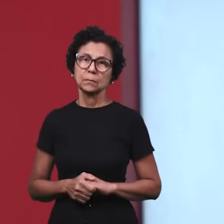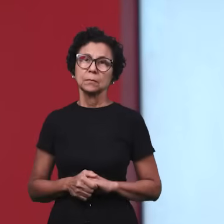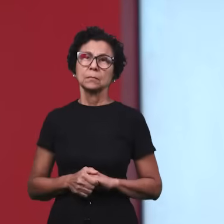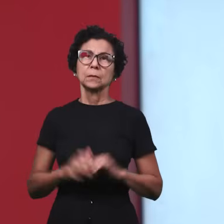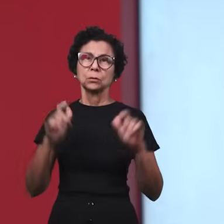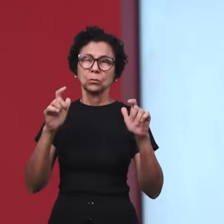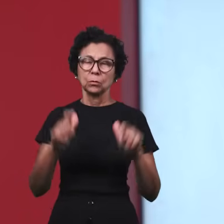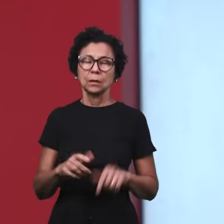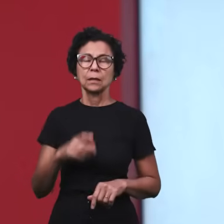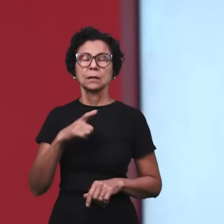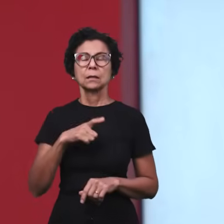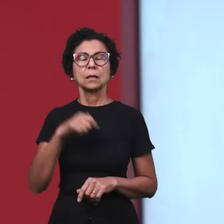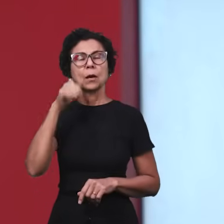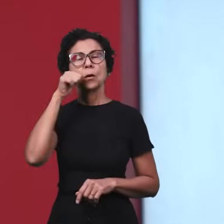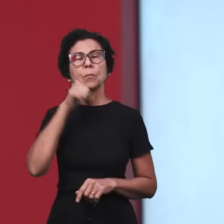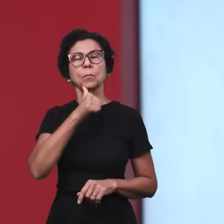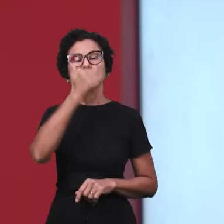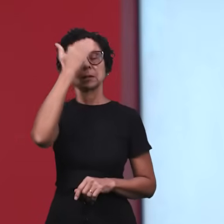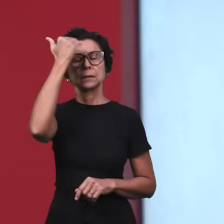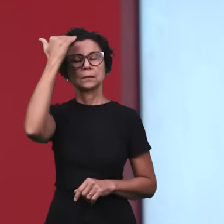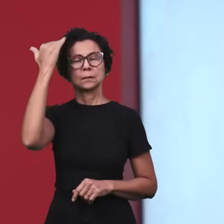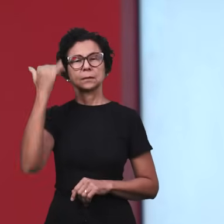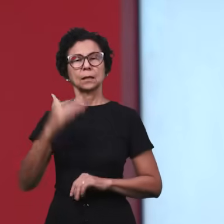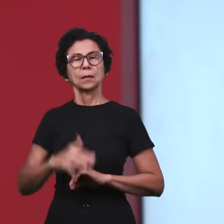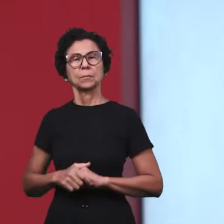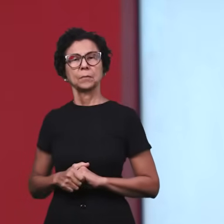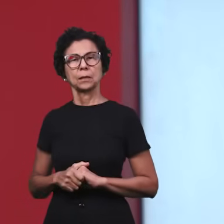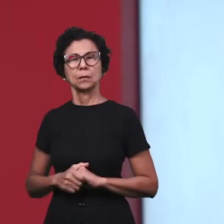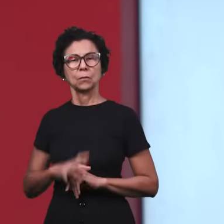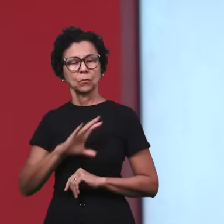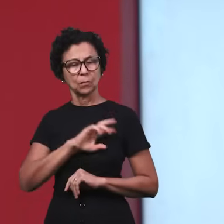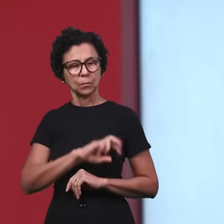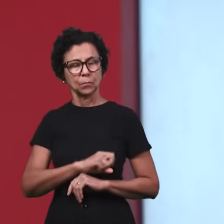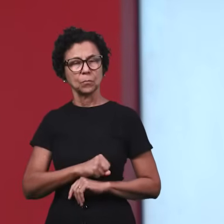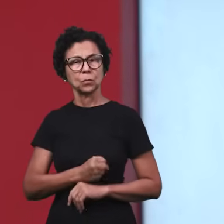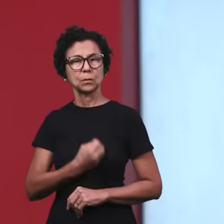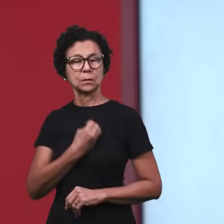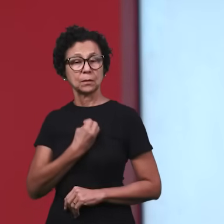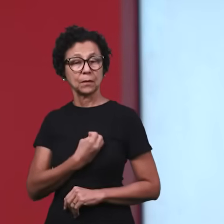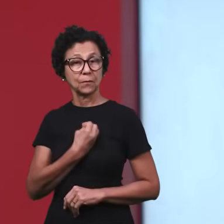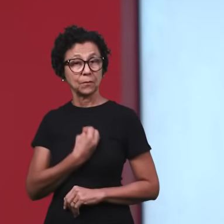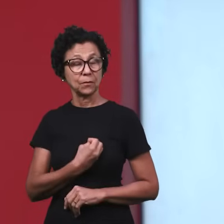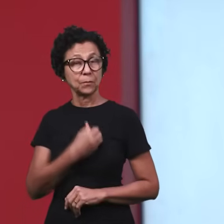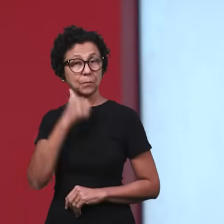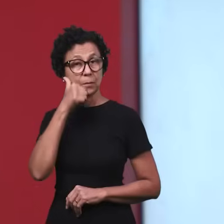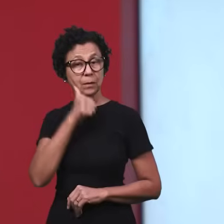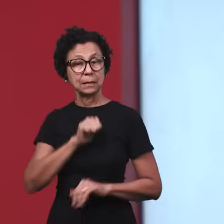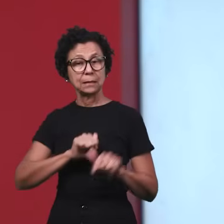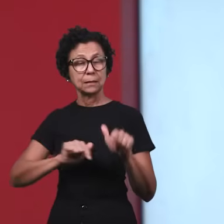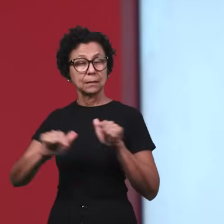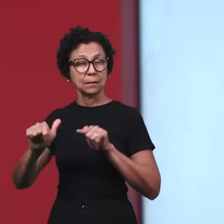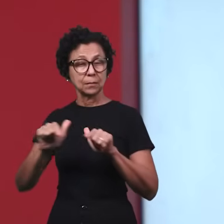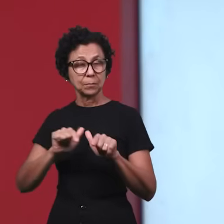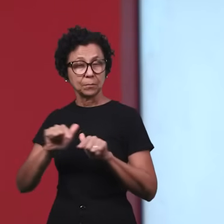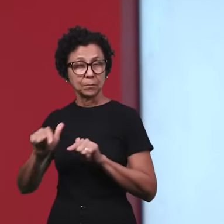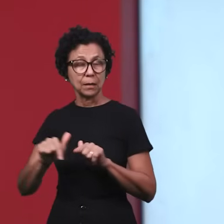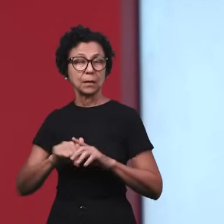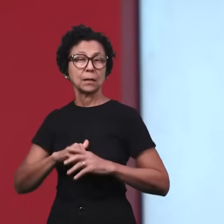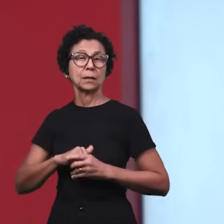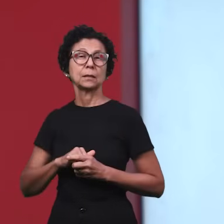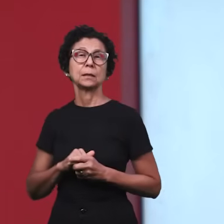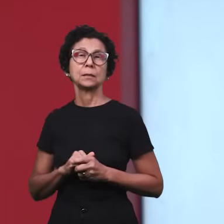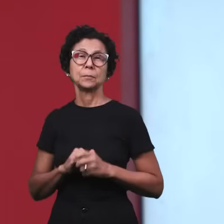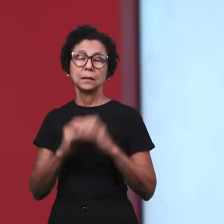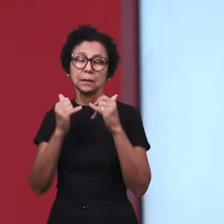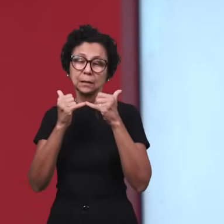mulher virtuosa, o amor, a chama do Espírito Santo está acesa, porque ela trabalha para ter lã, ela trabalha para